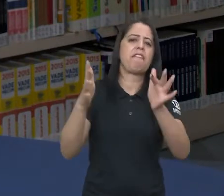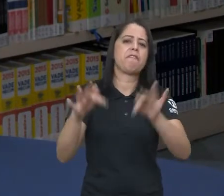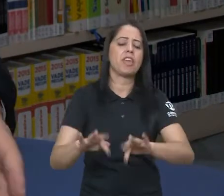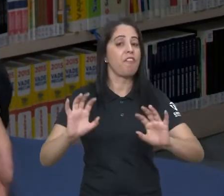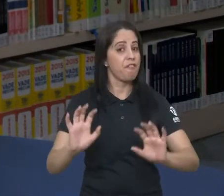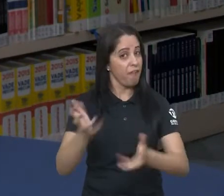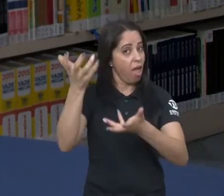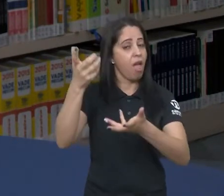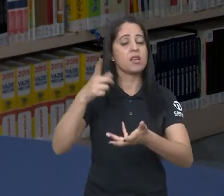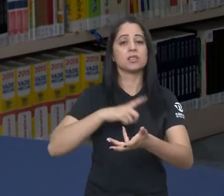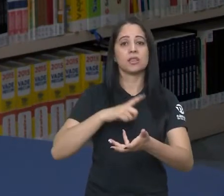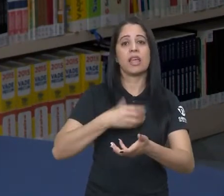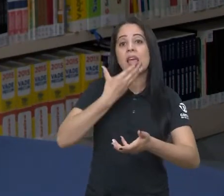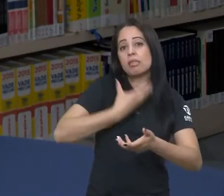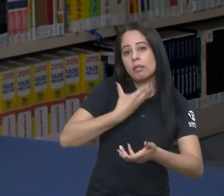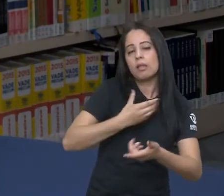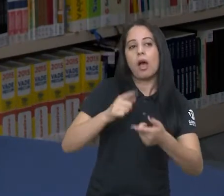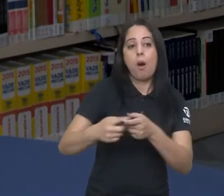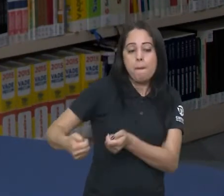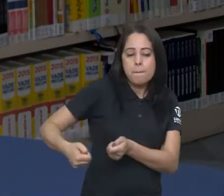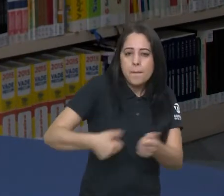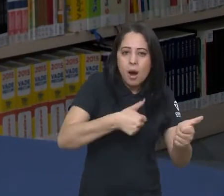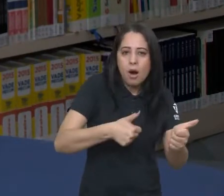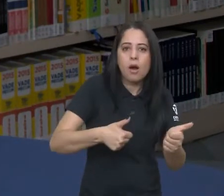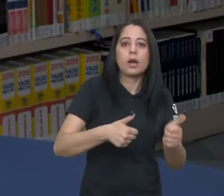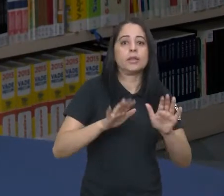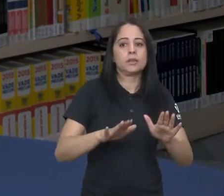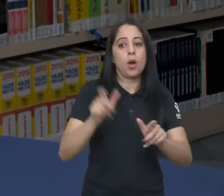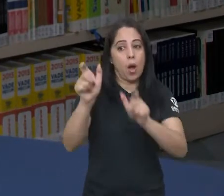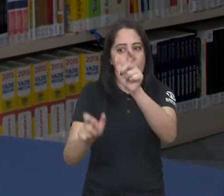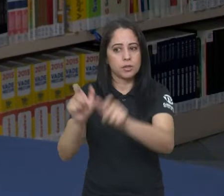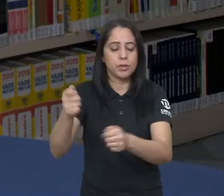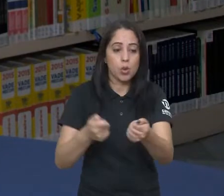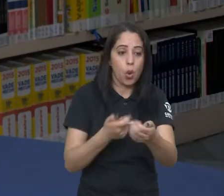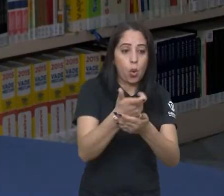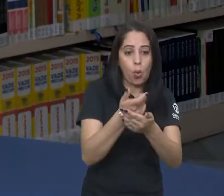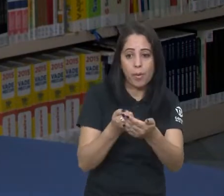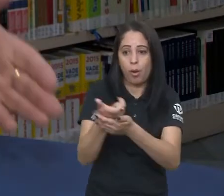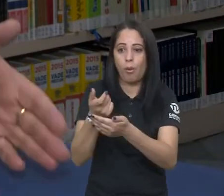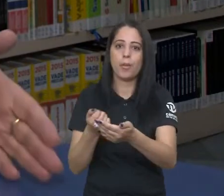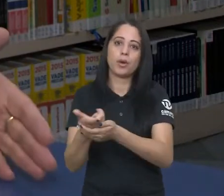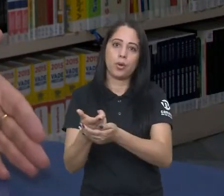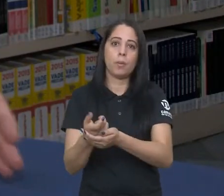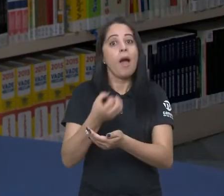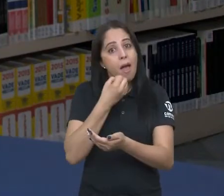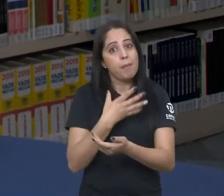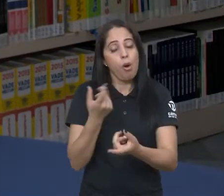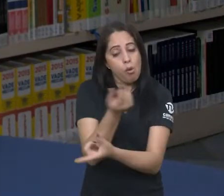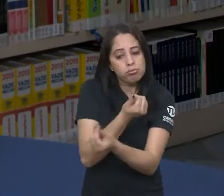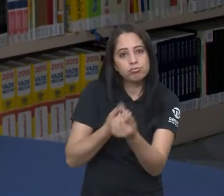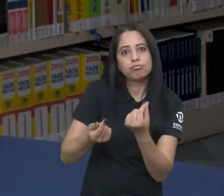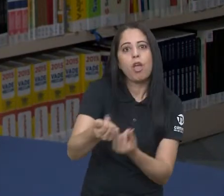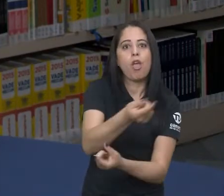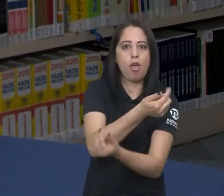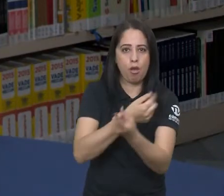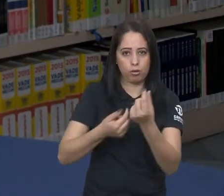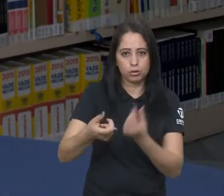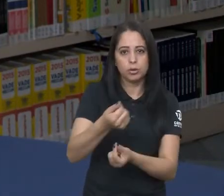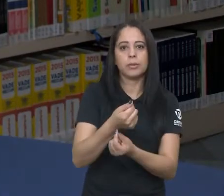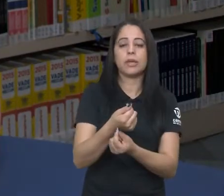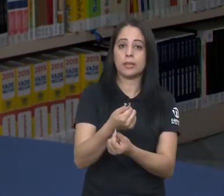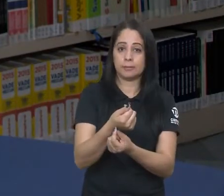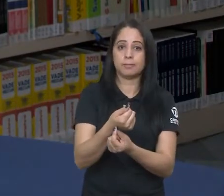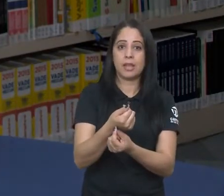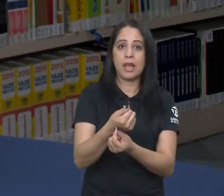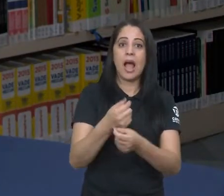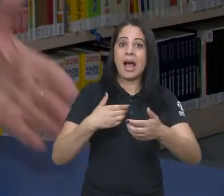ano, festas que nós temos, Natal, Ano Novo, então as pessoas consomem mais. Isso é bom para a economia, vai gerar emprego,